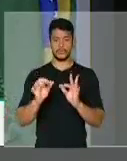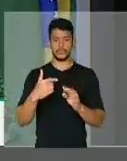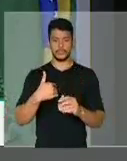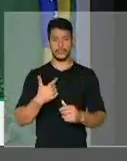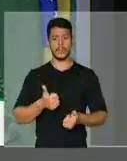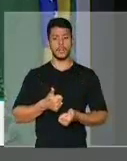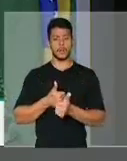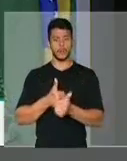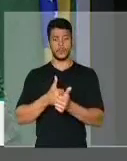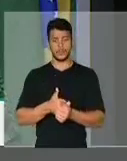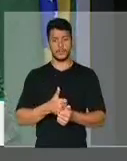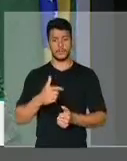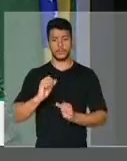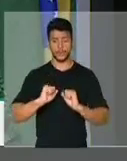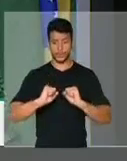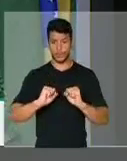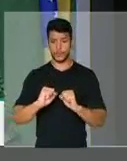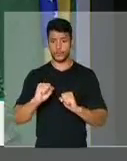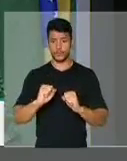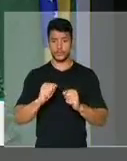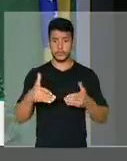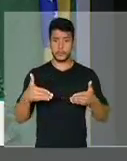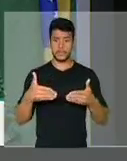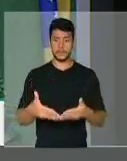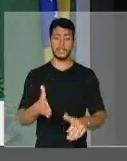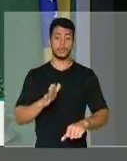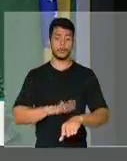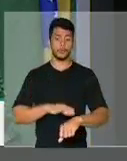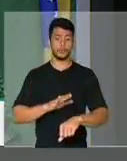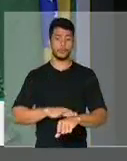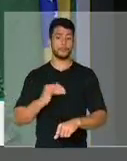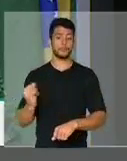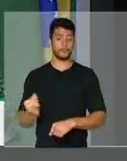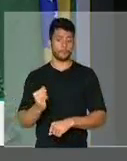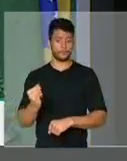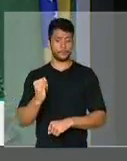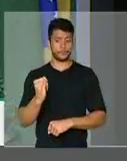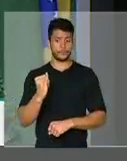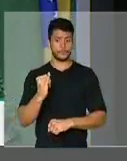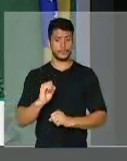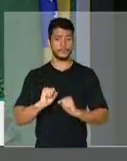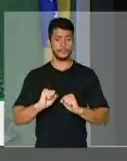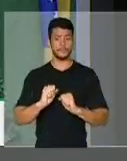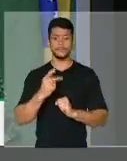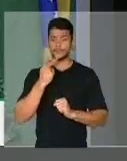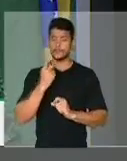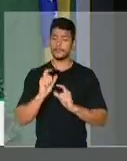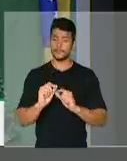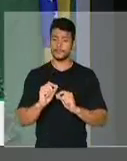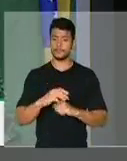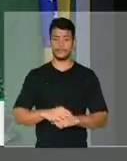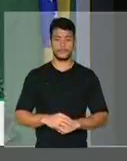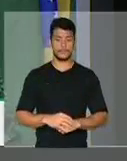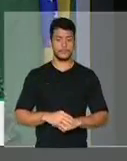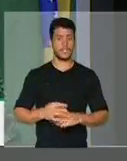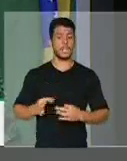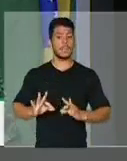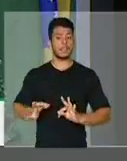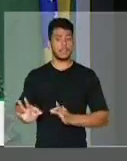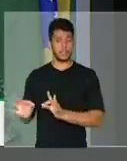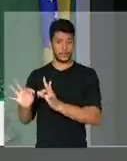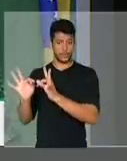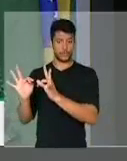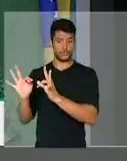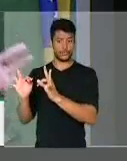privilégio de participar em momentos nodais tecnológicos e posso afirmar que a tecnologia, ela